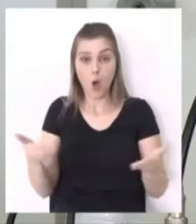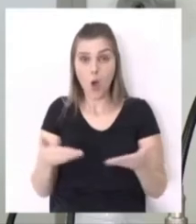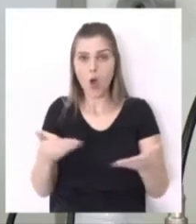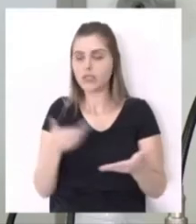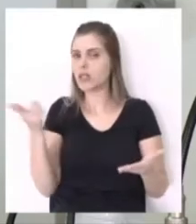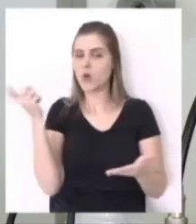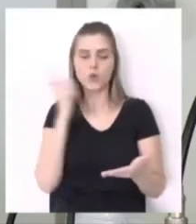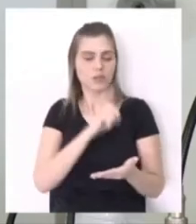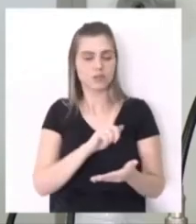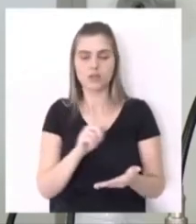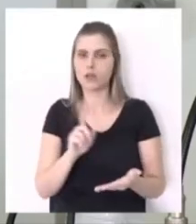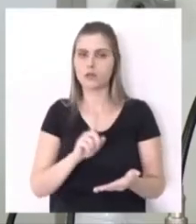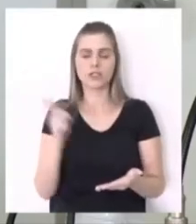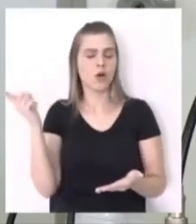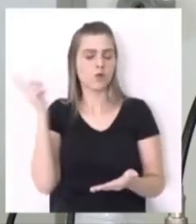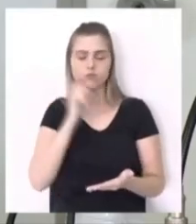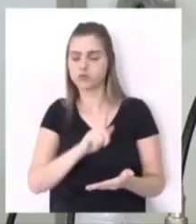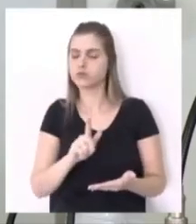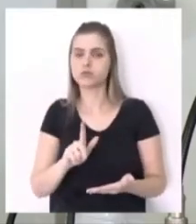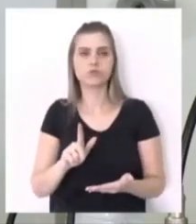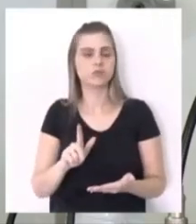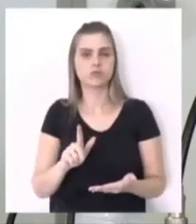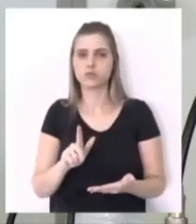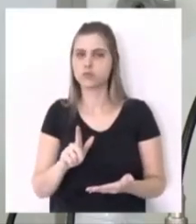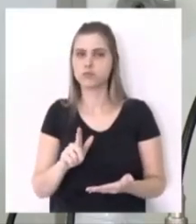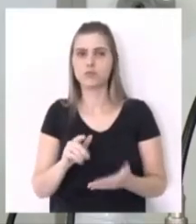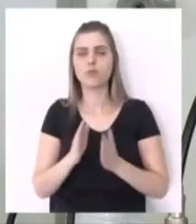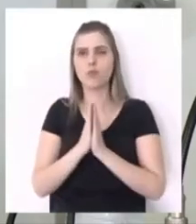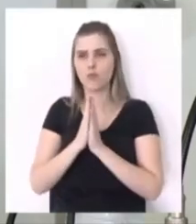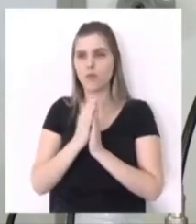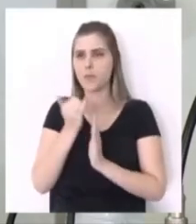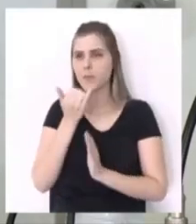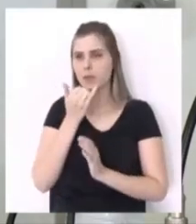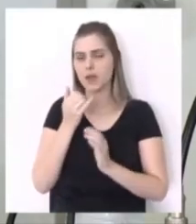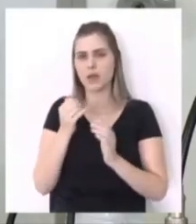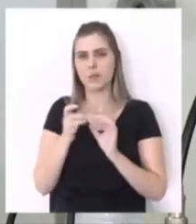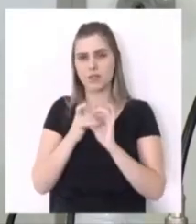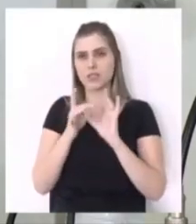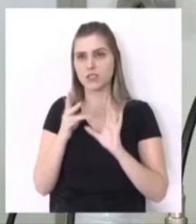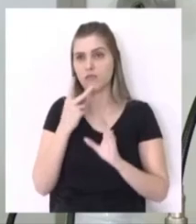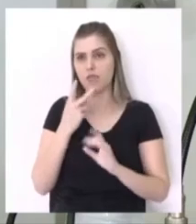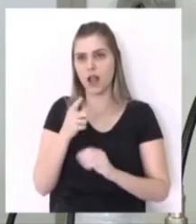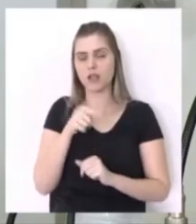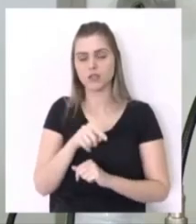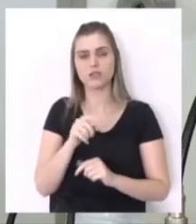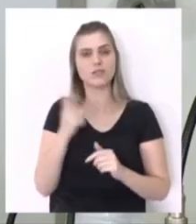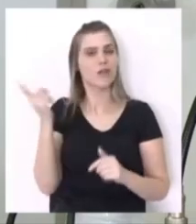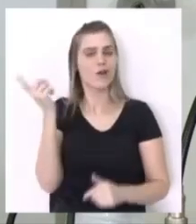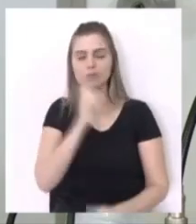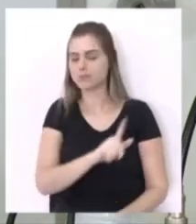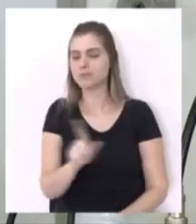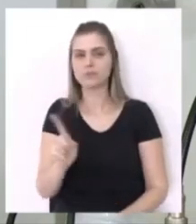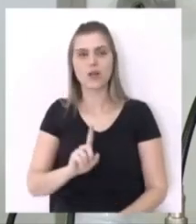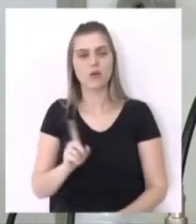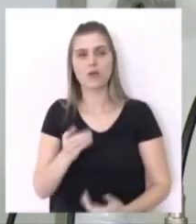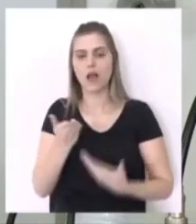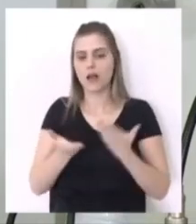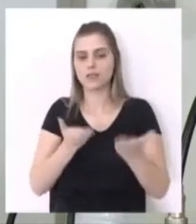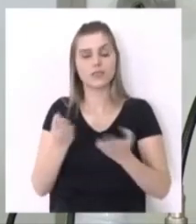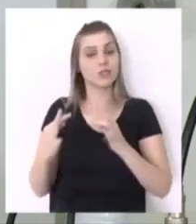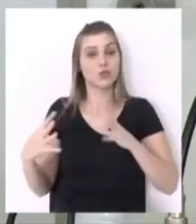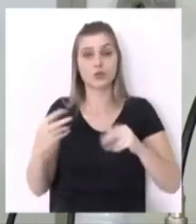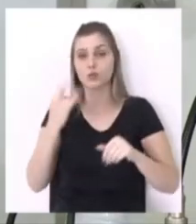presente não está dando conta Fábio me permita falar isso não está dando conta de atender a todos